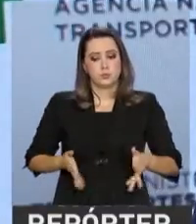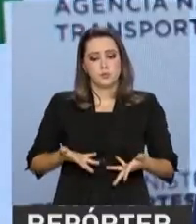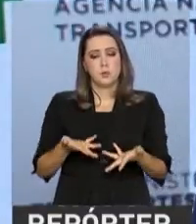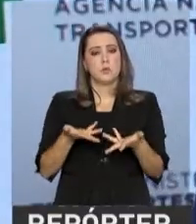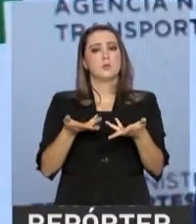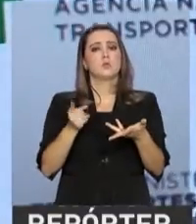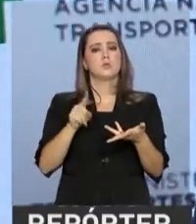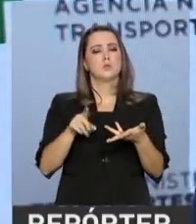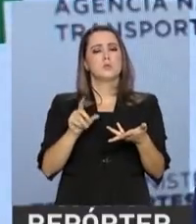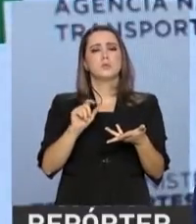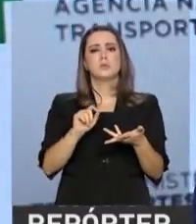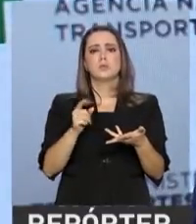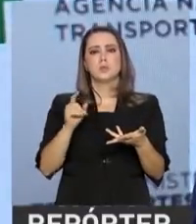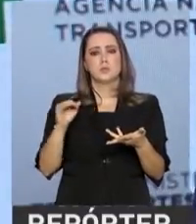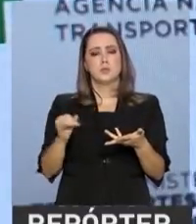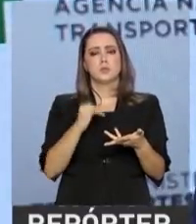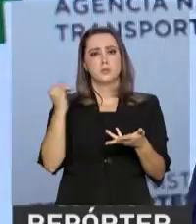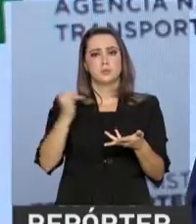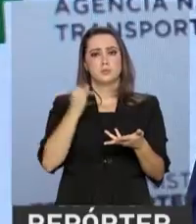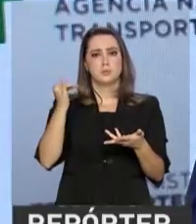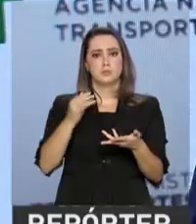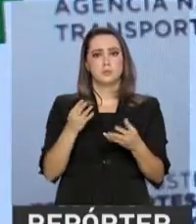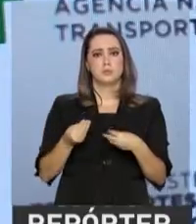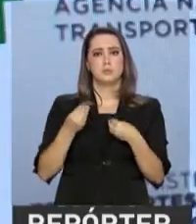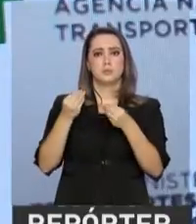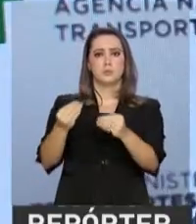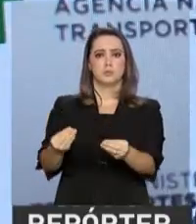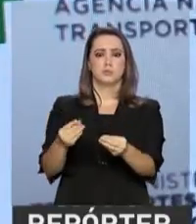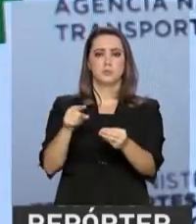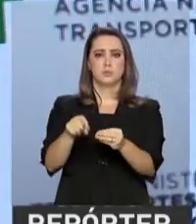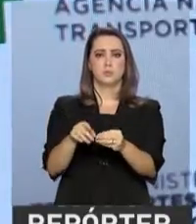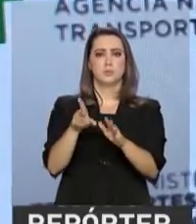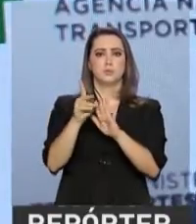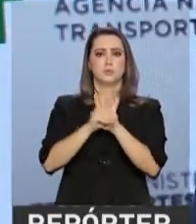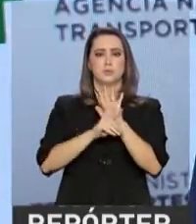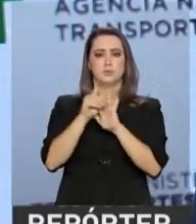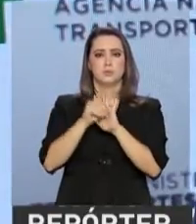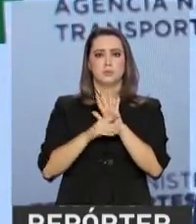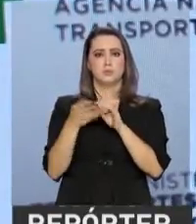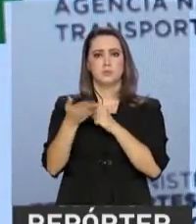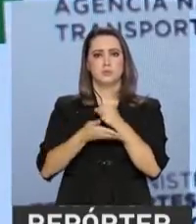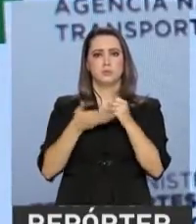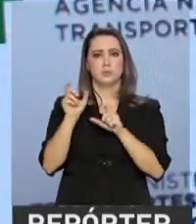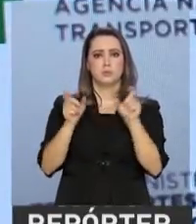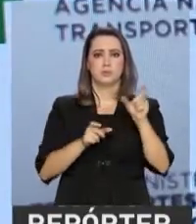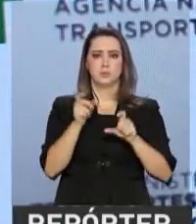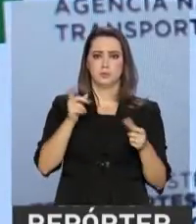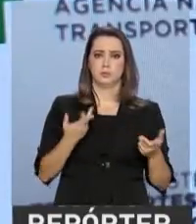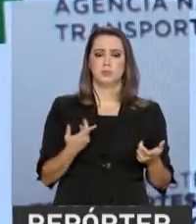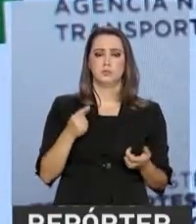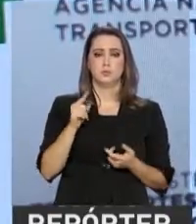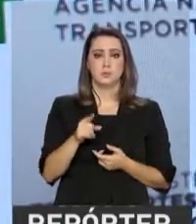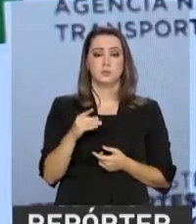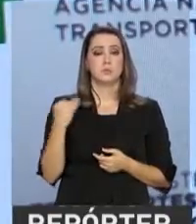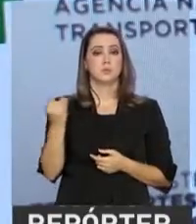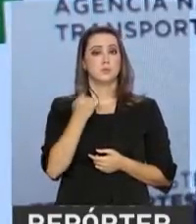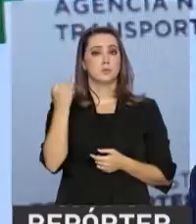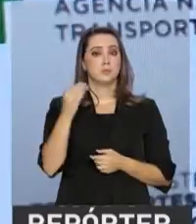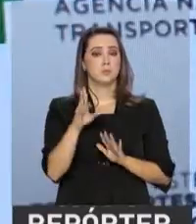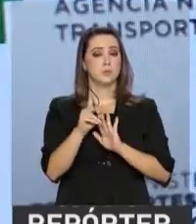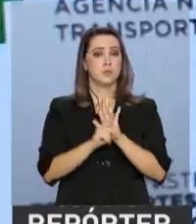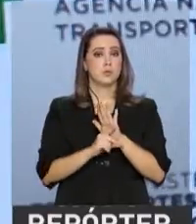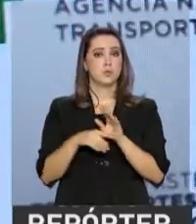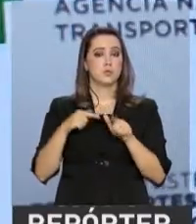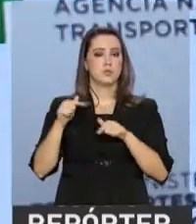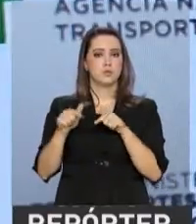o instrumento mais eficaz para garantir os direitos essenciais das pessoas sobretudo direito ao